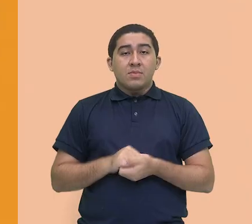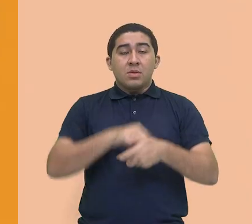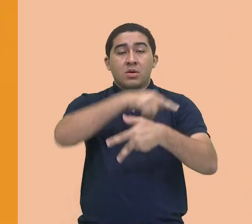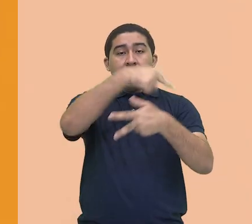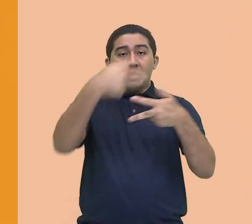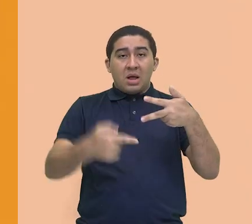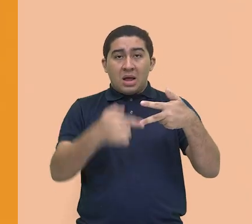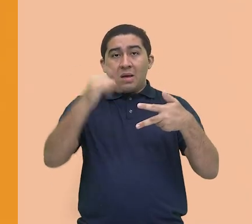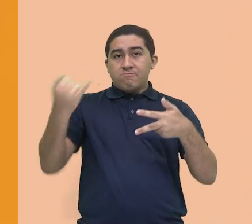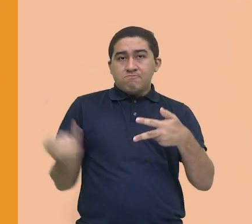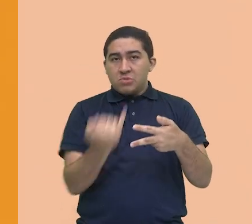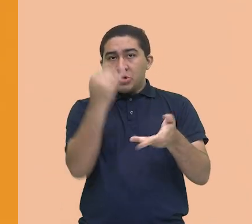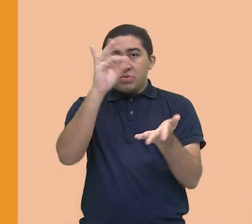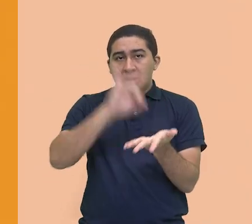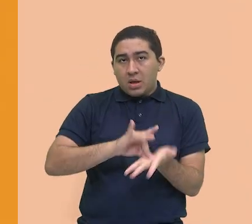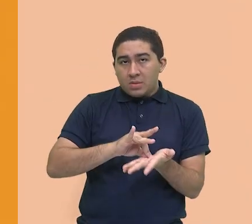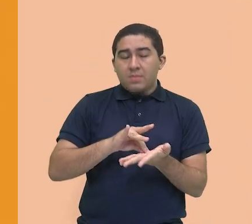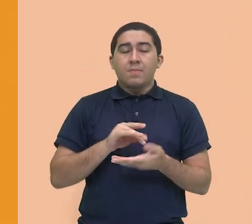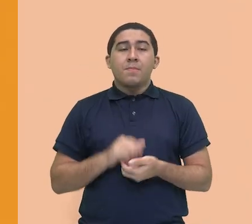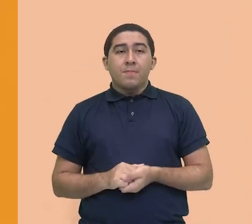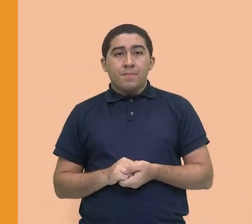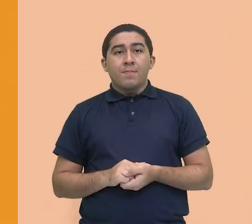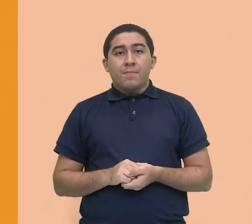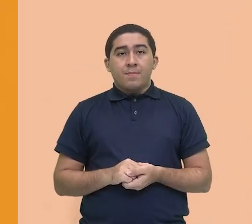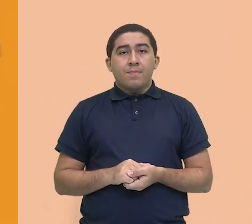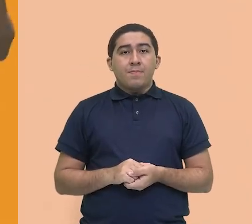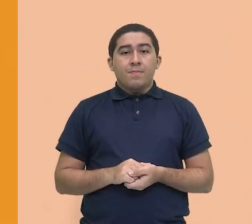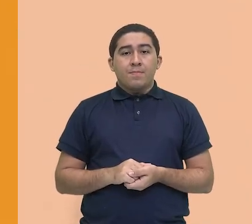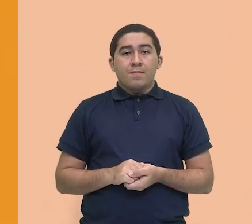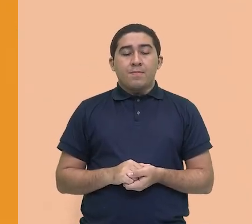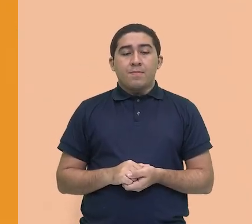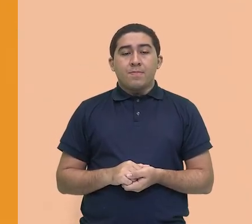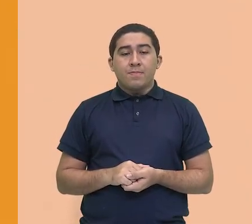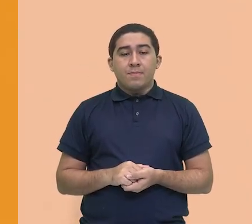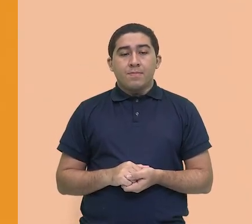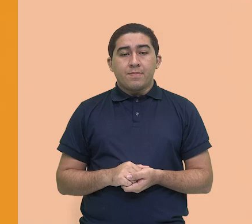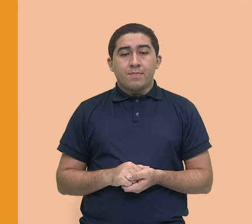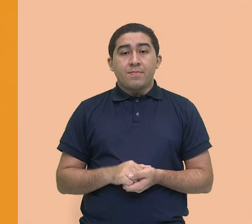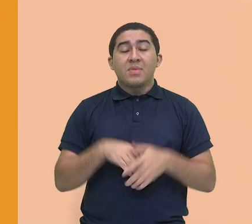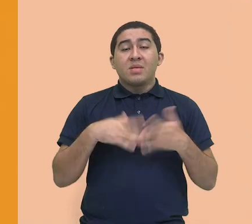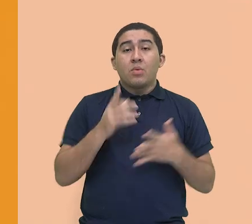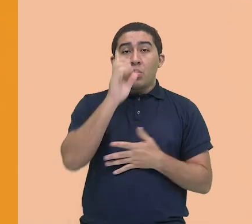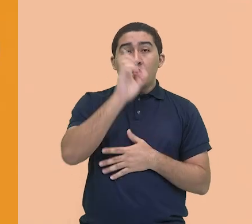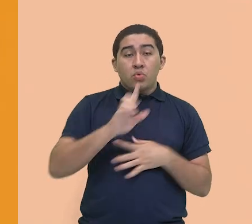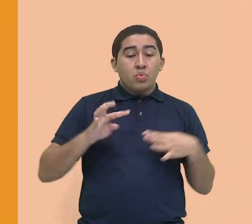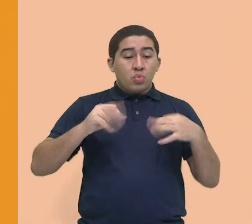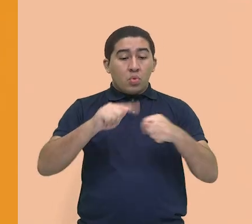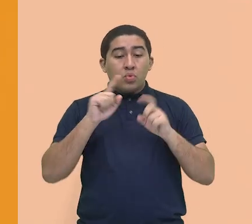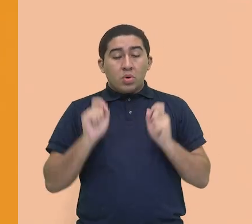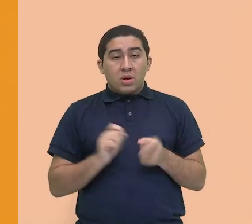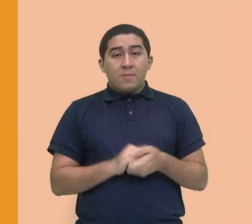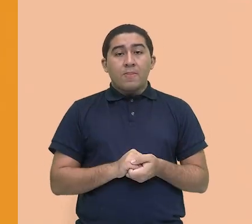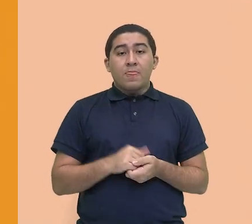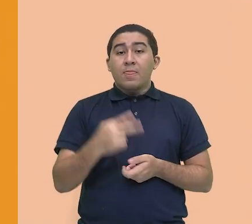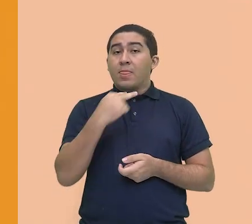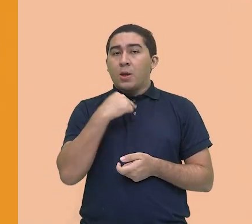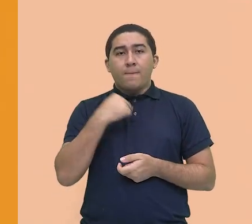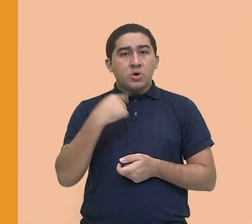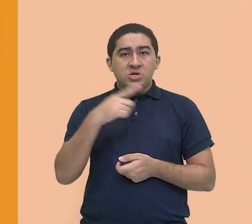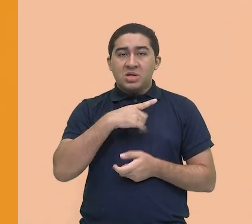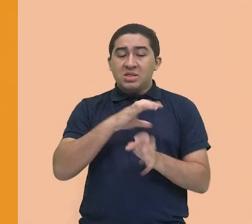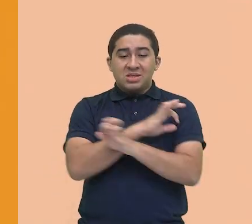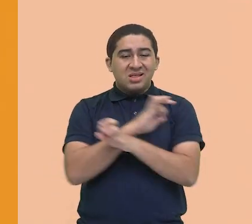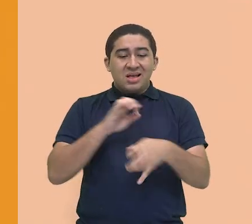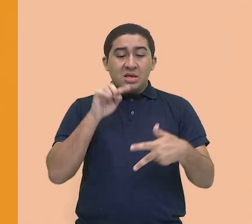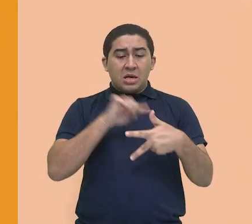é fundamental, né? E é interessante que esse segundo pilar aí, um não deve se sobressair sobre